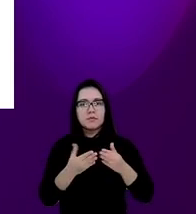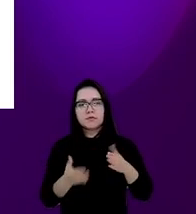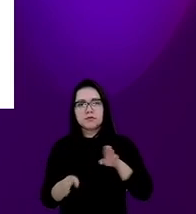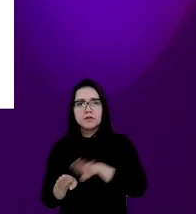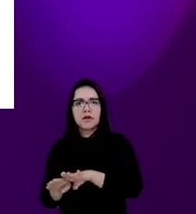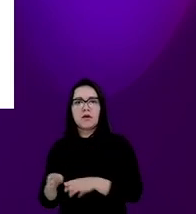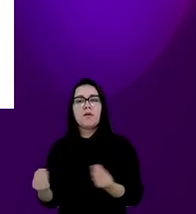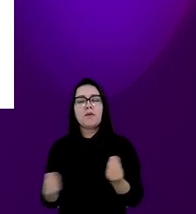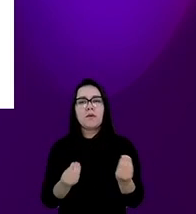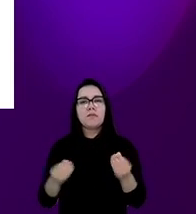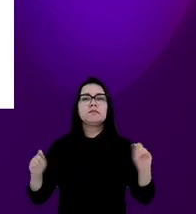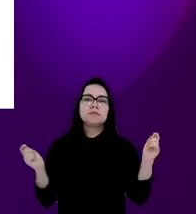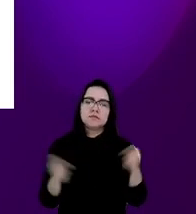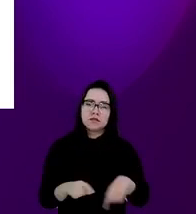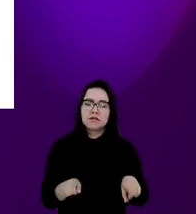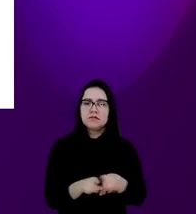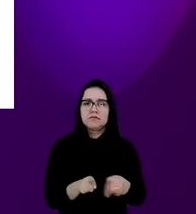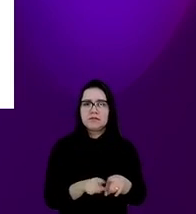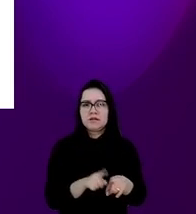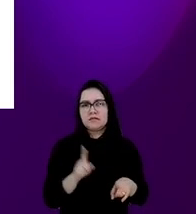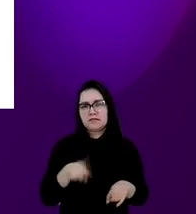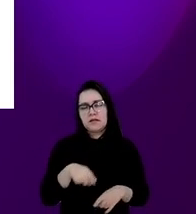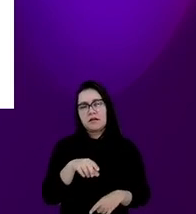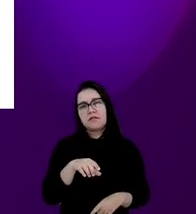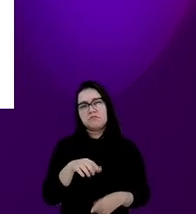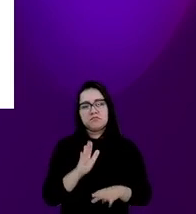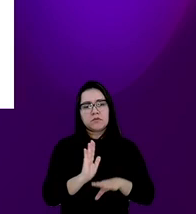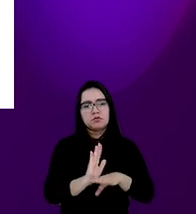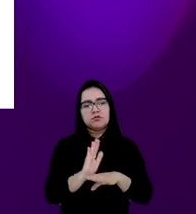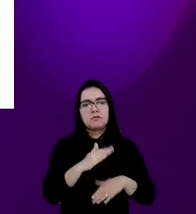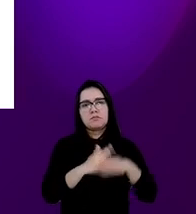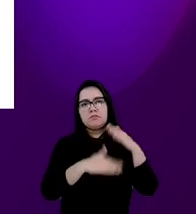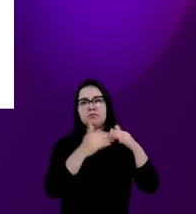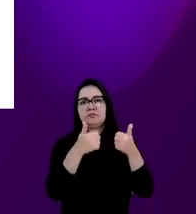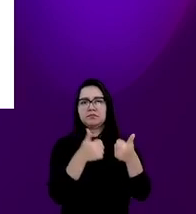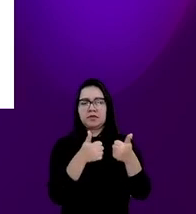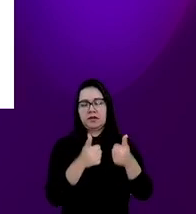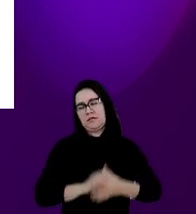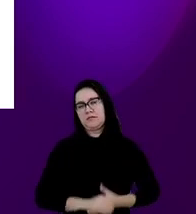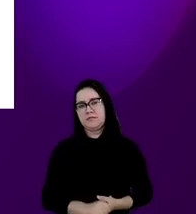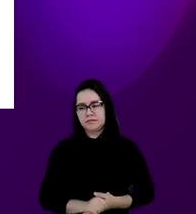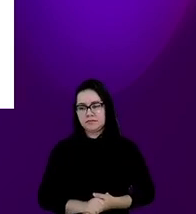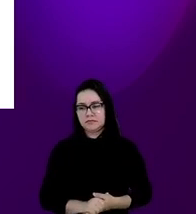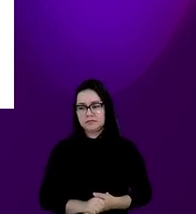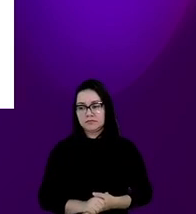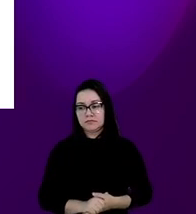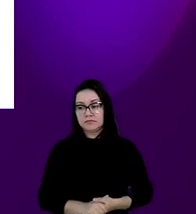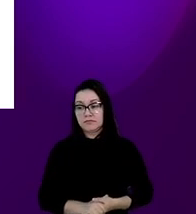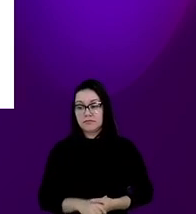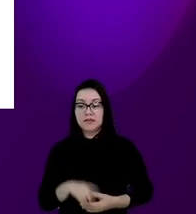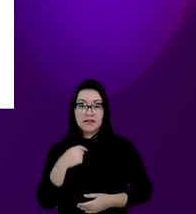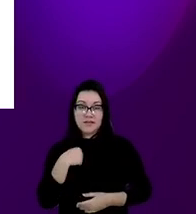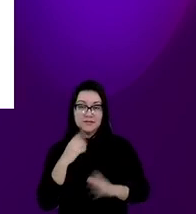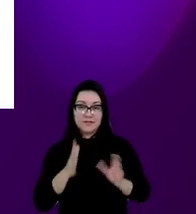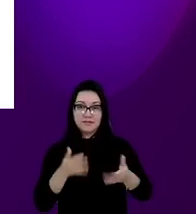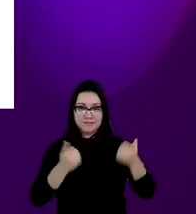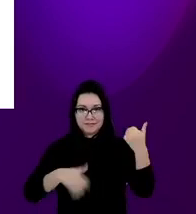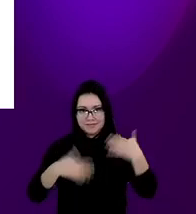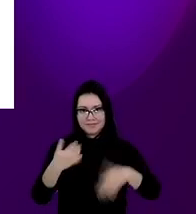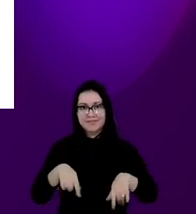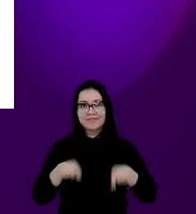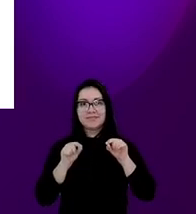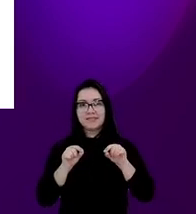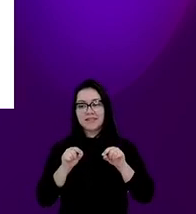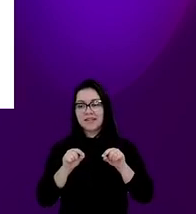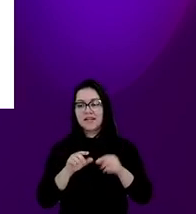recuperação hematológica e clínica dos pacientes. Então, aqui, aquele dado que eu já havia citado para vocês,